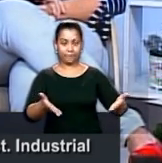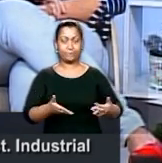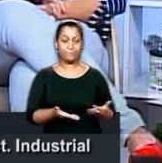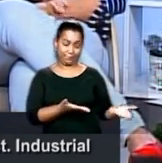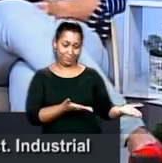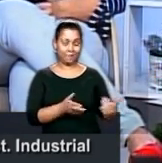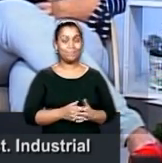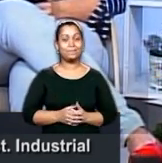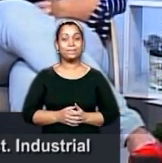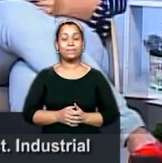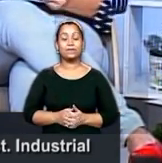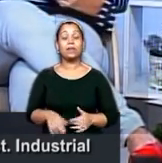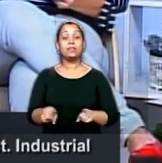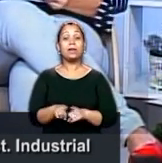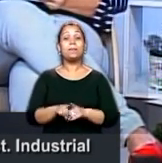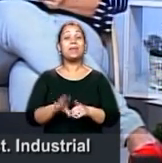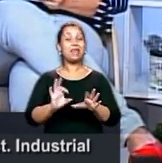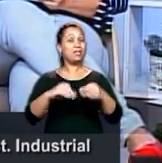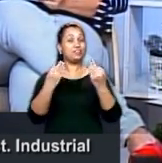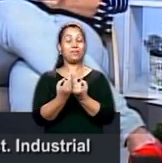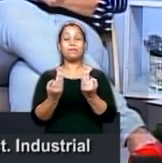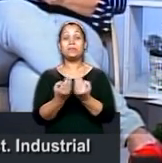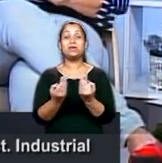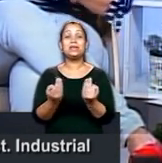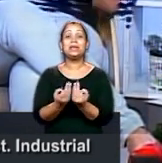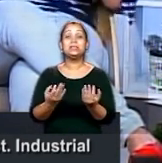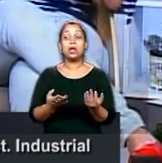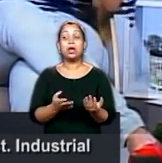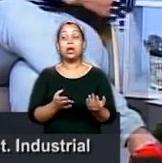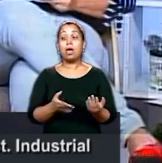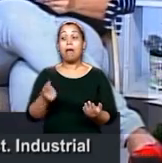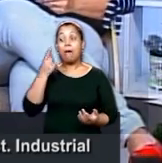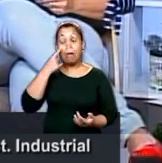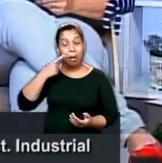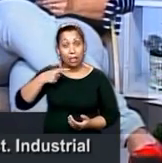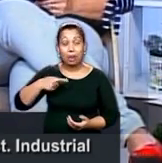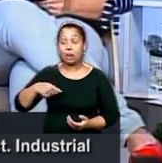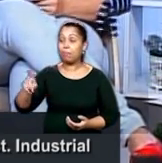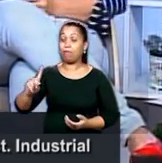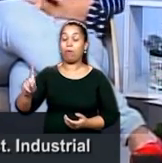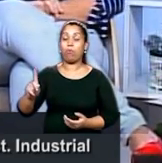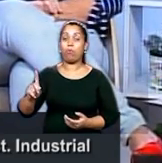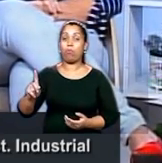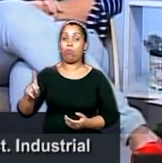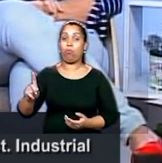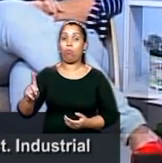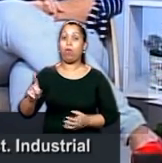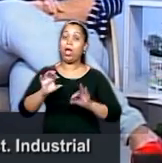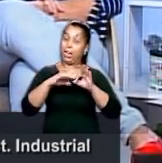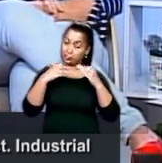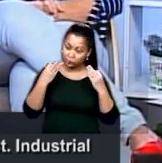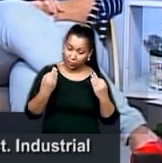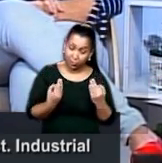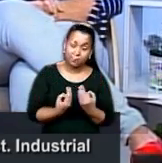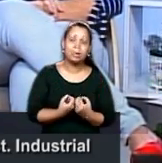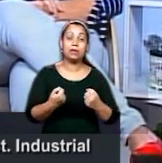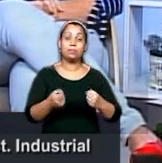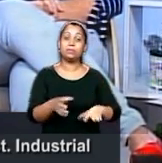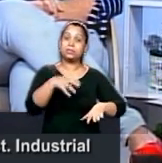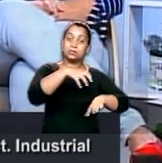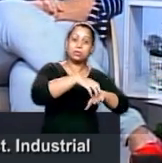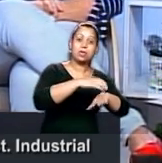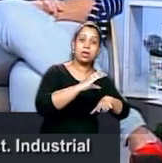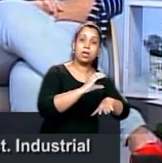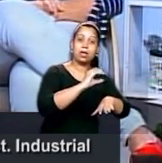1801. E as famílias também não podem até lá, né? Elas são encaminhadas. Não, as famílias têm que passar pelo